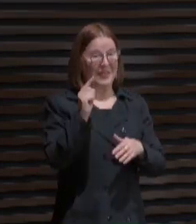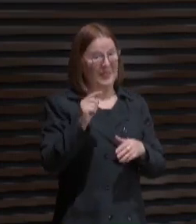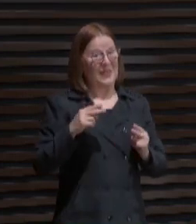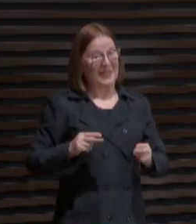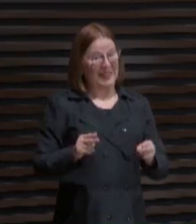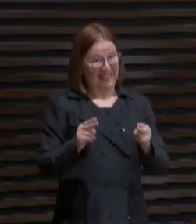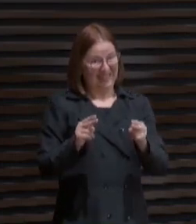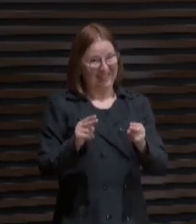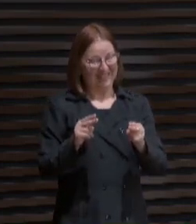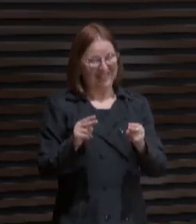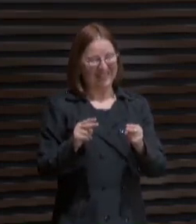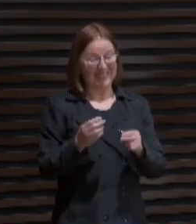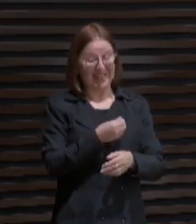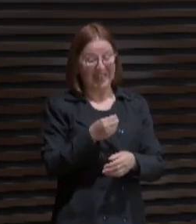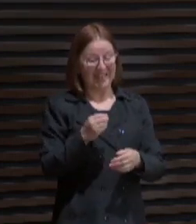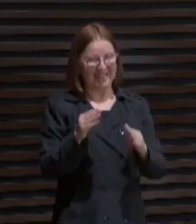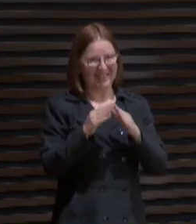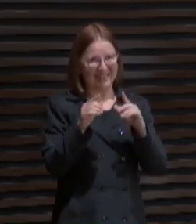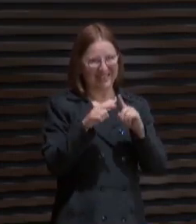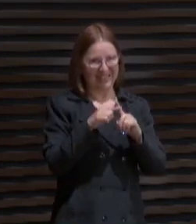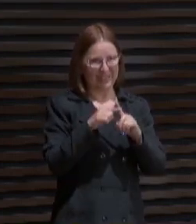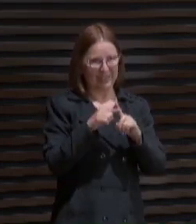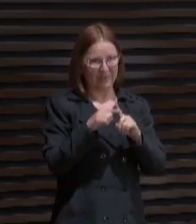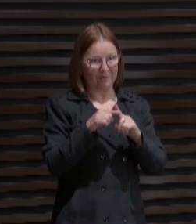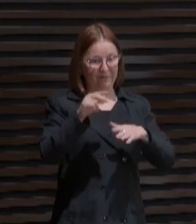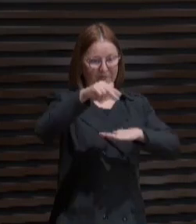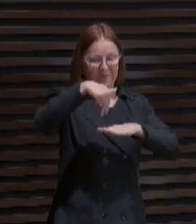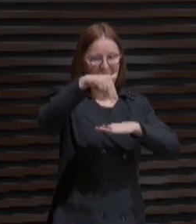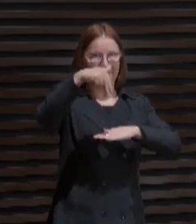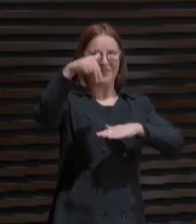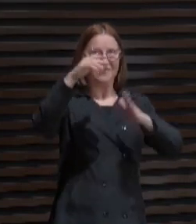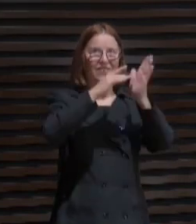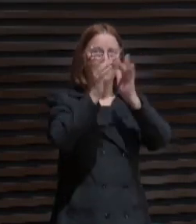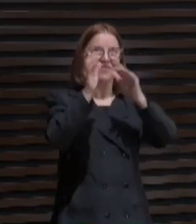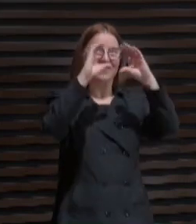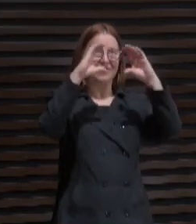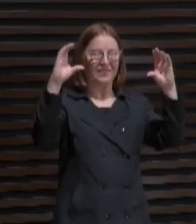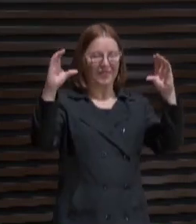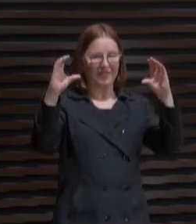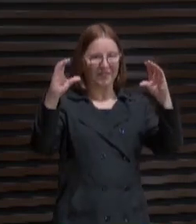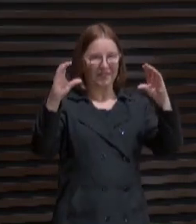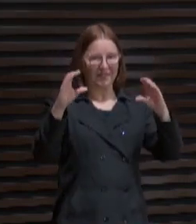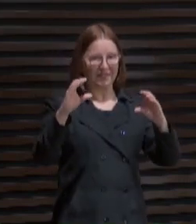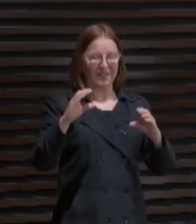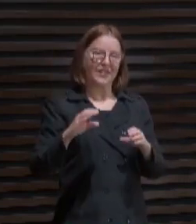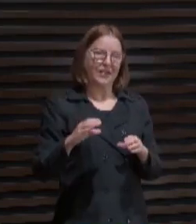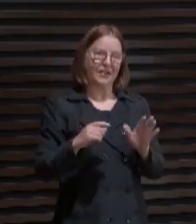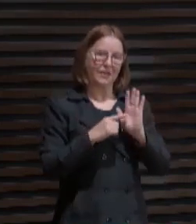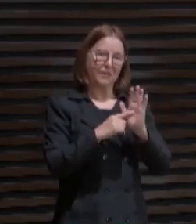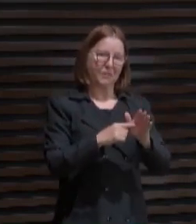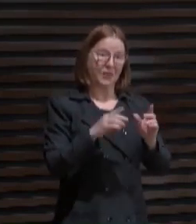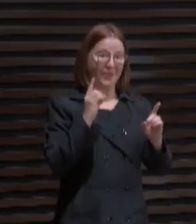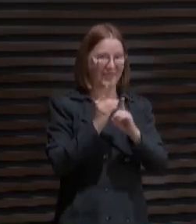igreja. Então, a ascensão de Jesus aos céus termina com os discípulos